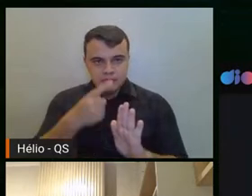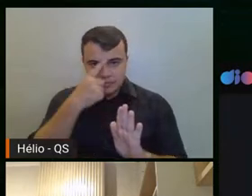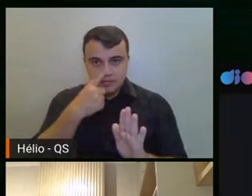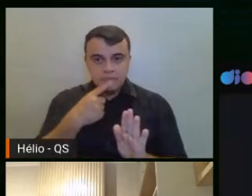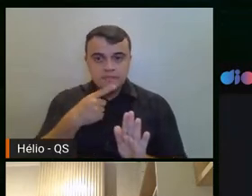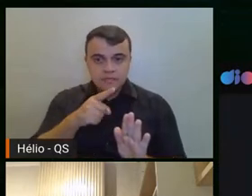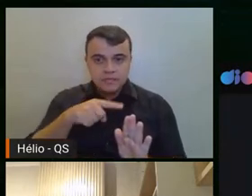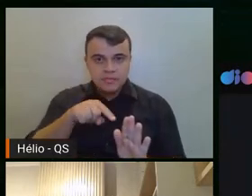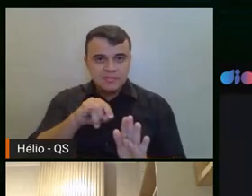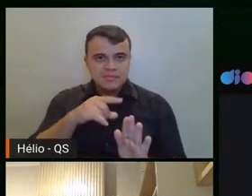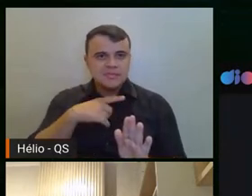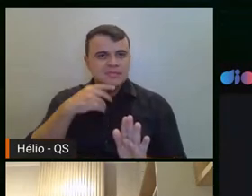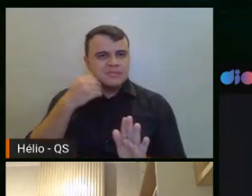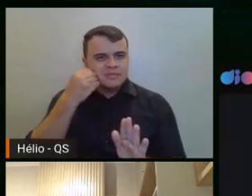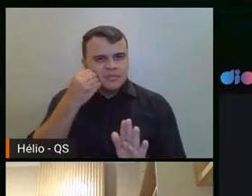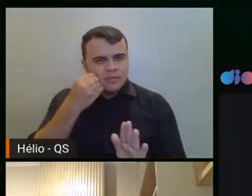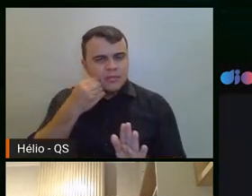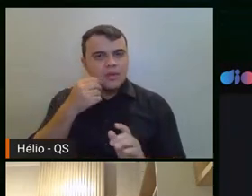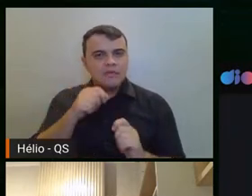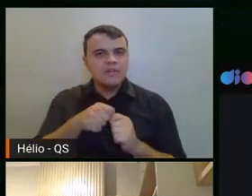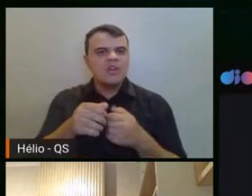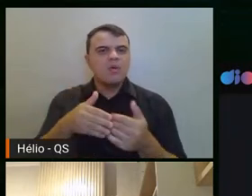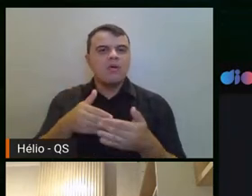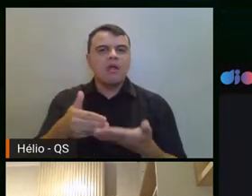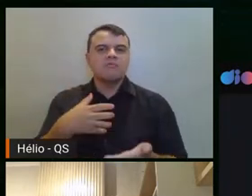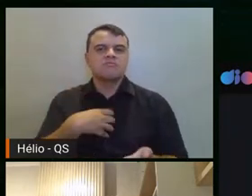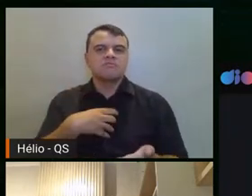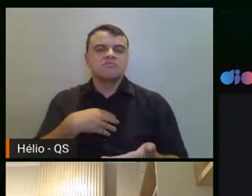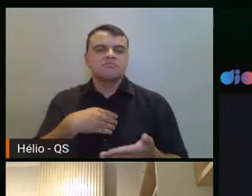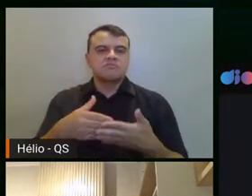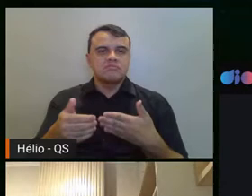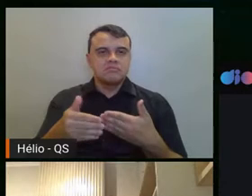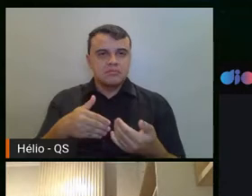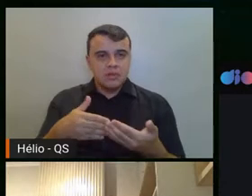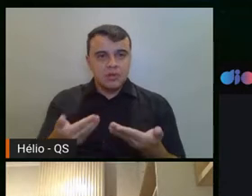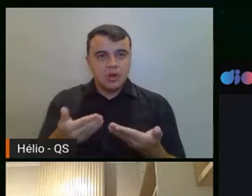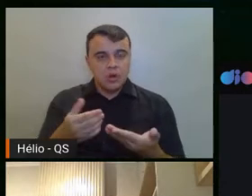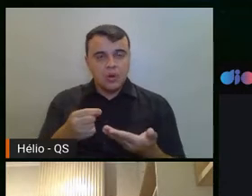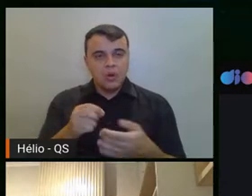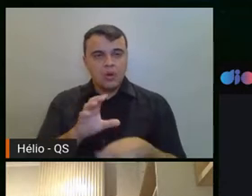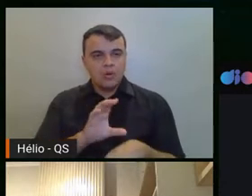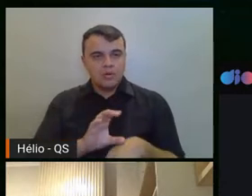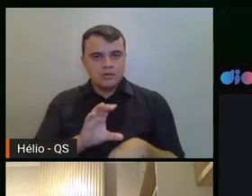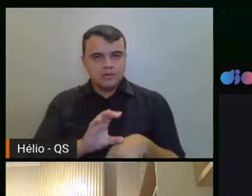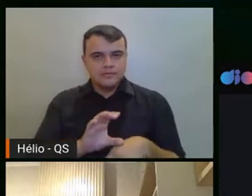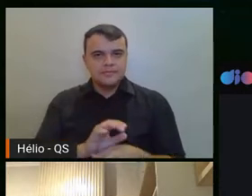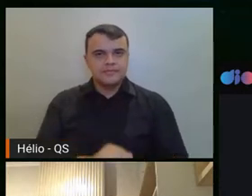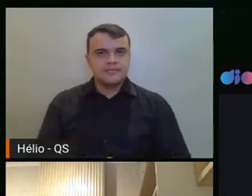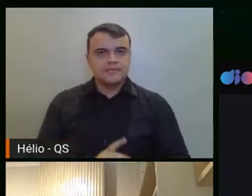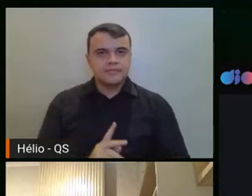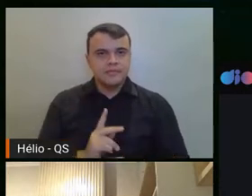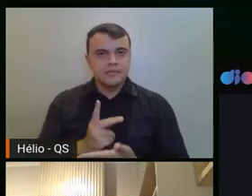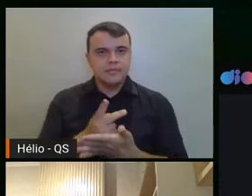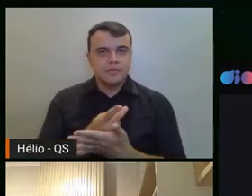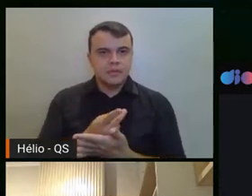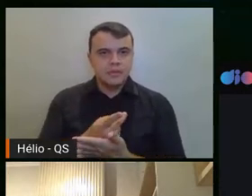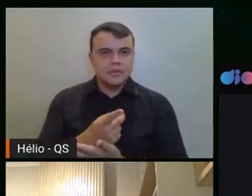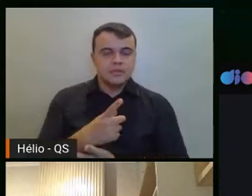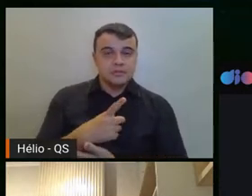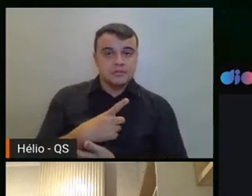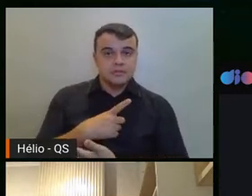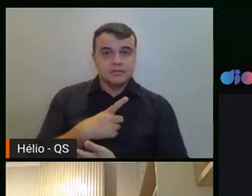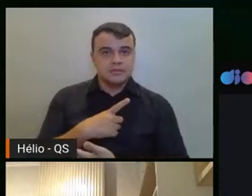vocês e se você ficar tentando fazer de qualquer jeito né os cursos e tal o que vai é que você